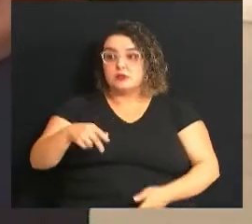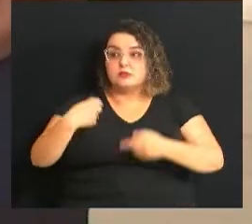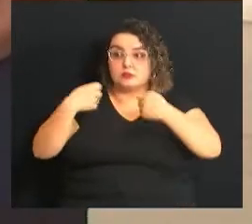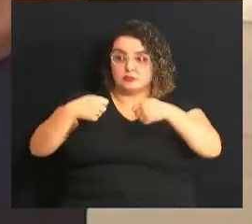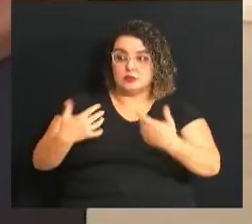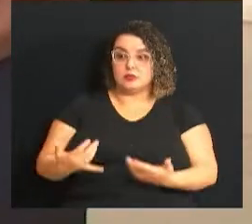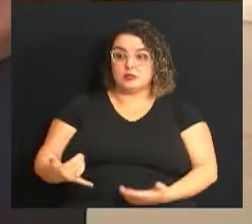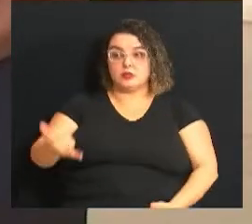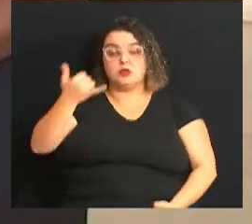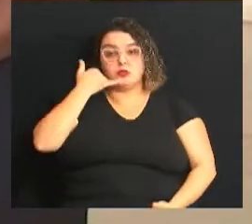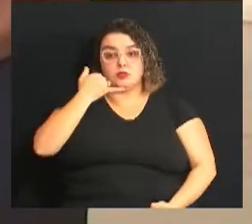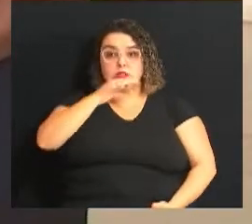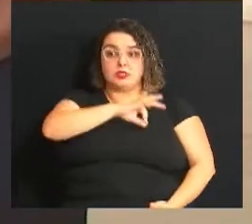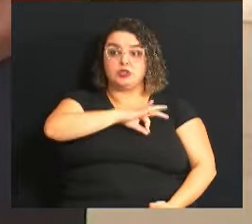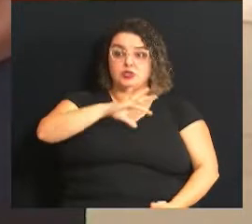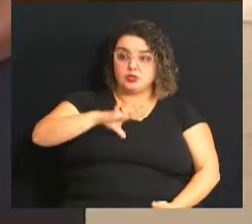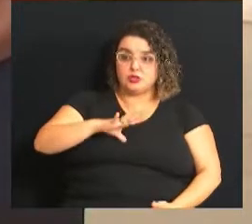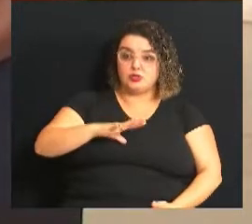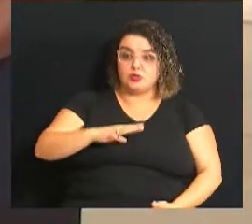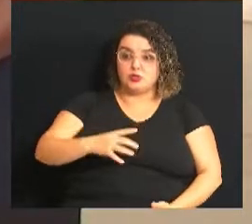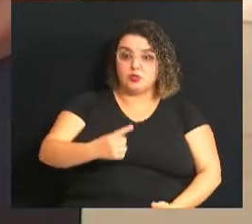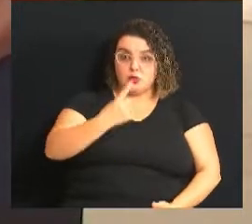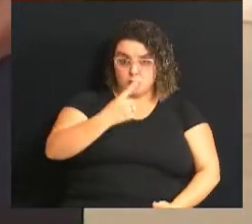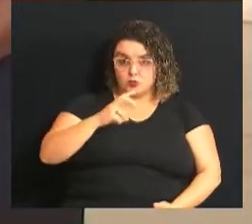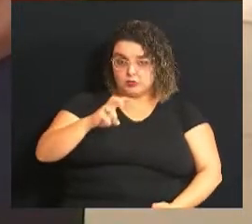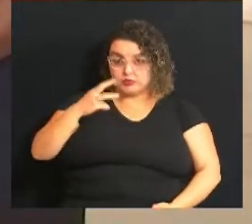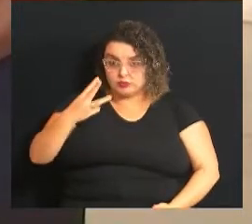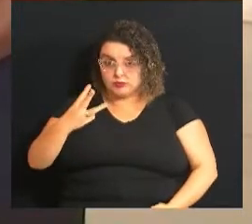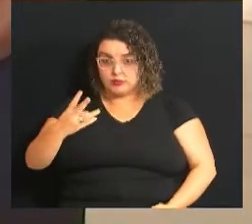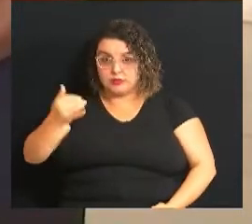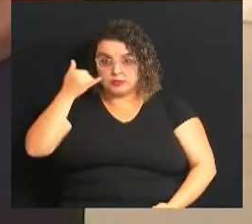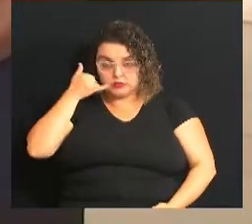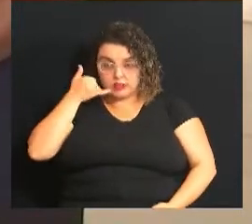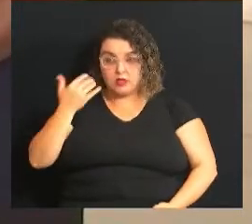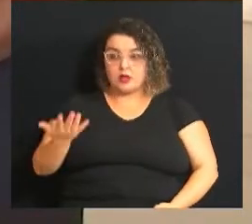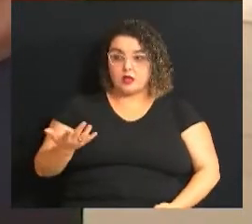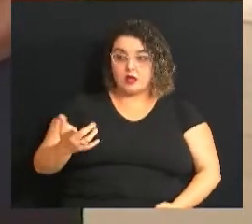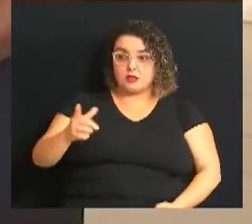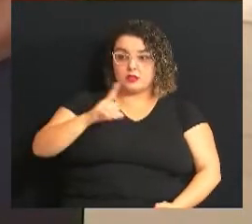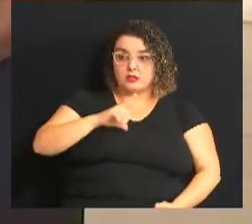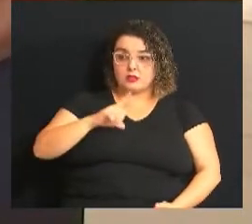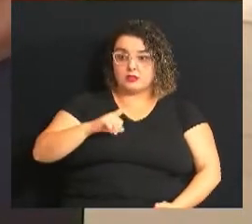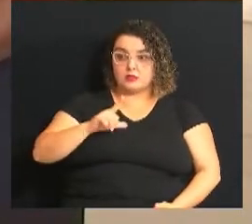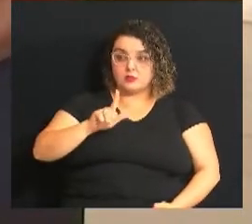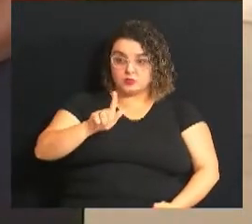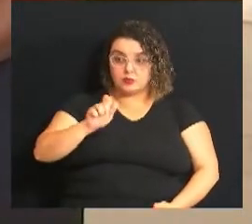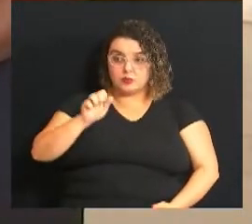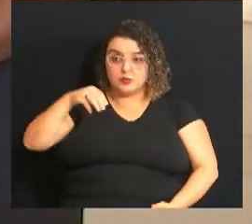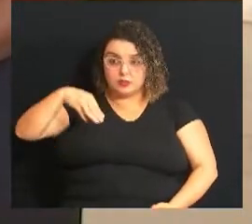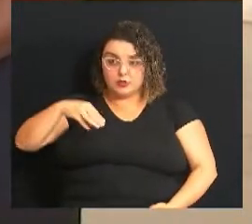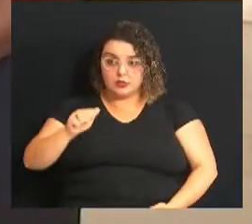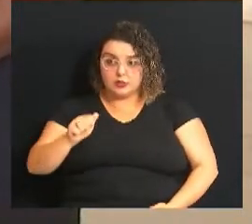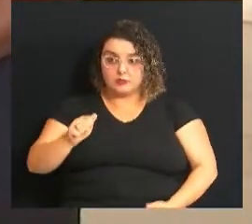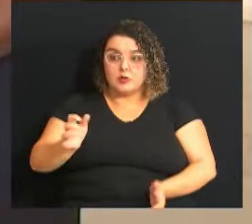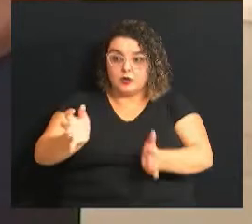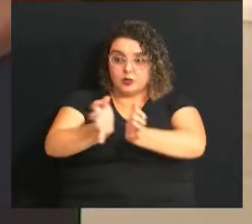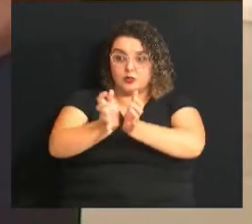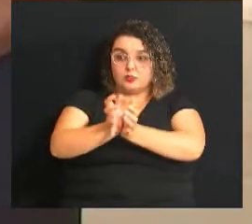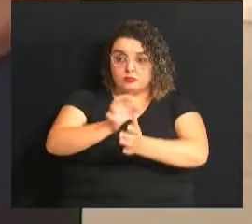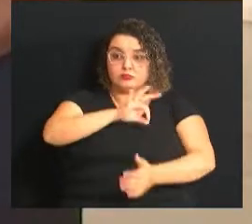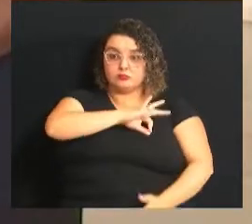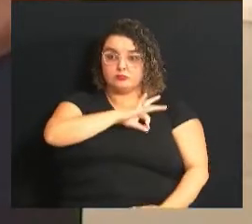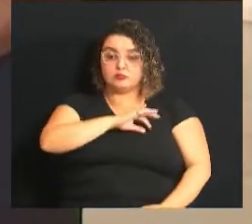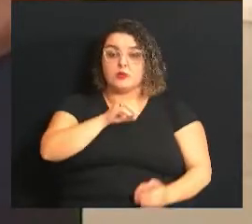ligar na Guarda Municipal, telefone 153, e também nós temos o Gama, né, que é um grupo da Guarda que faz esse